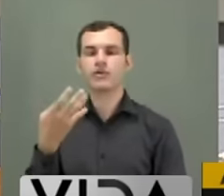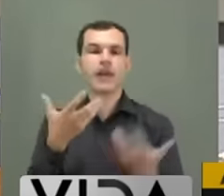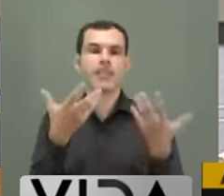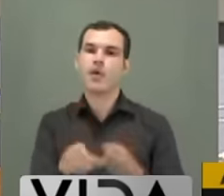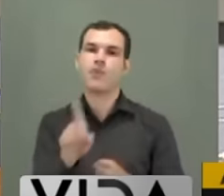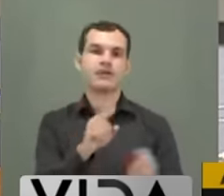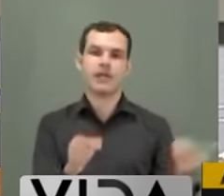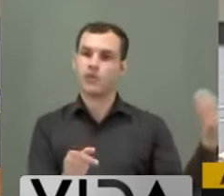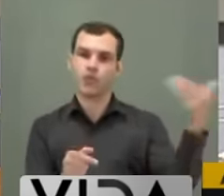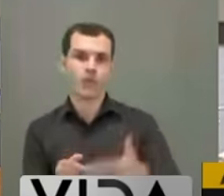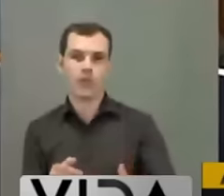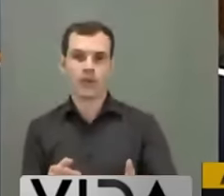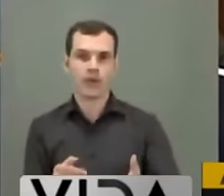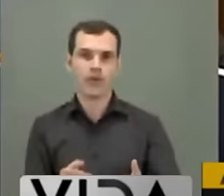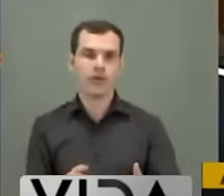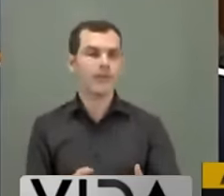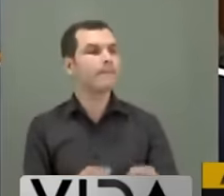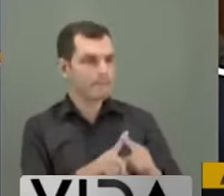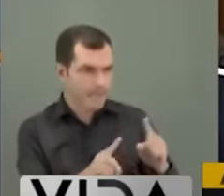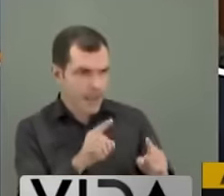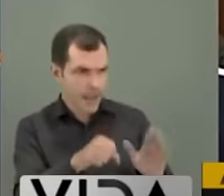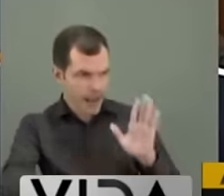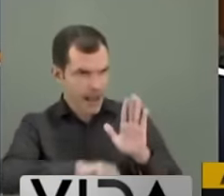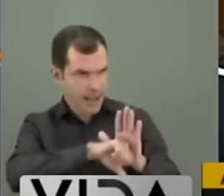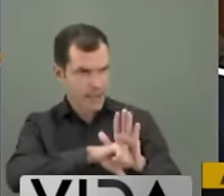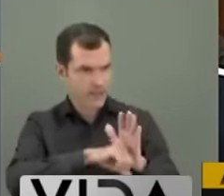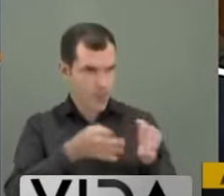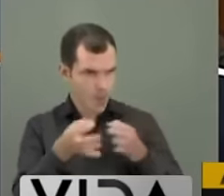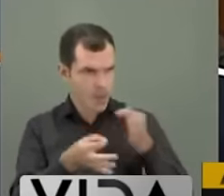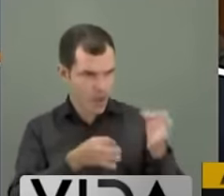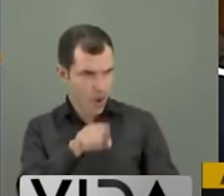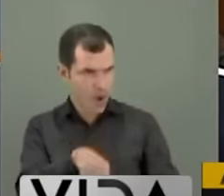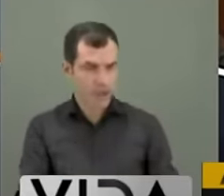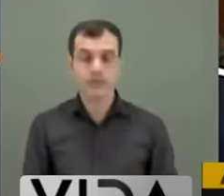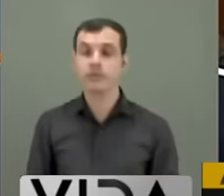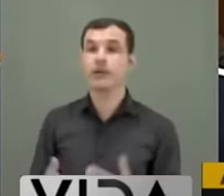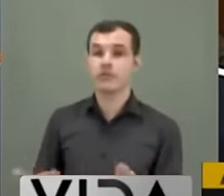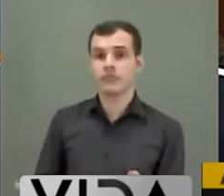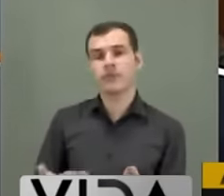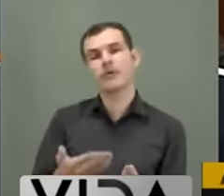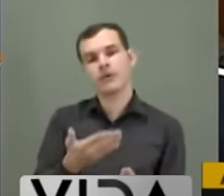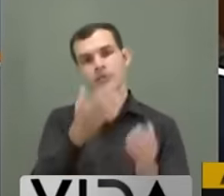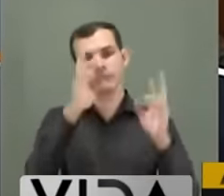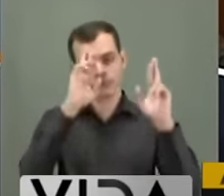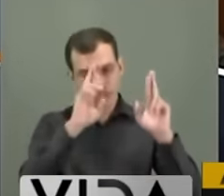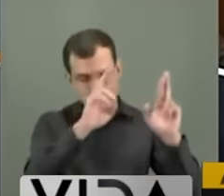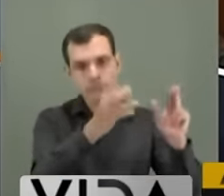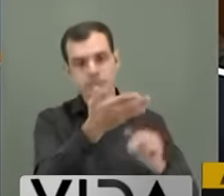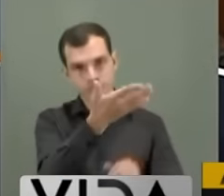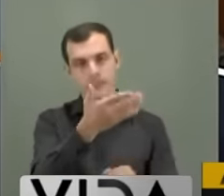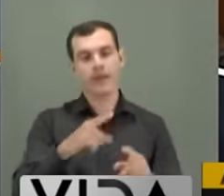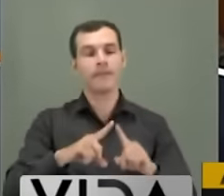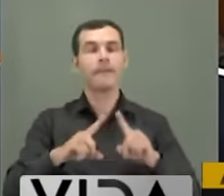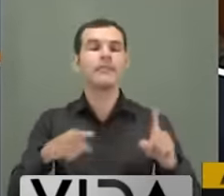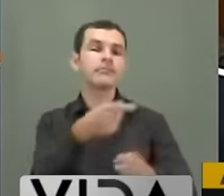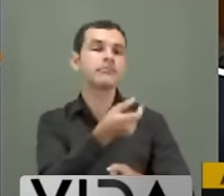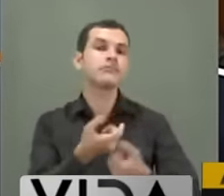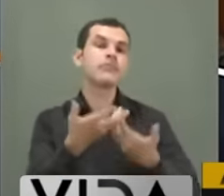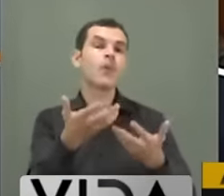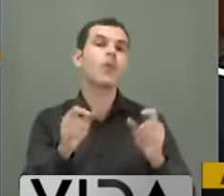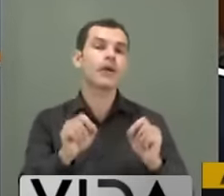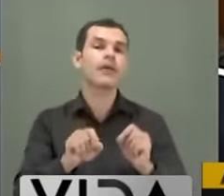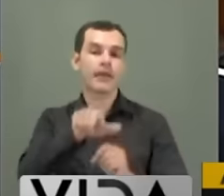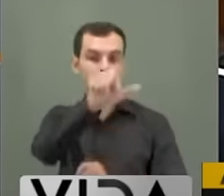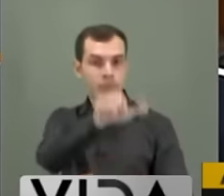não. Porque o que Vossa Senhoria está passando na comissão, com todo o respeito que tem a Vossa Senhoria, é que ele foi detido